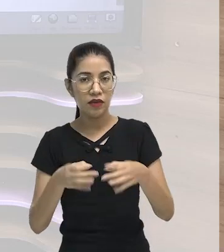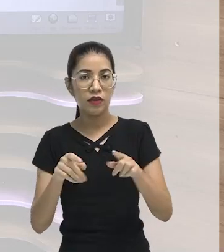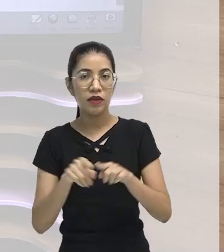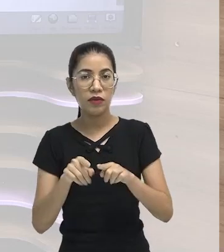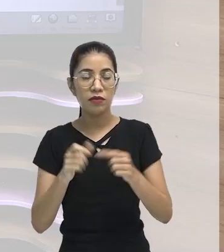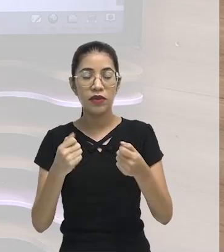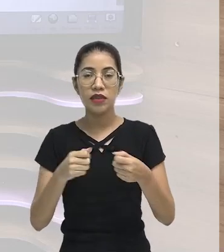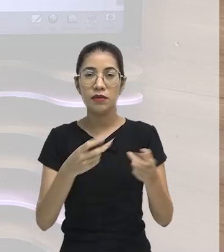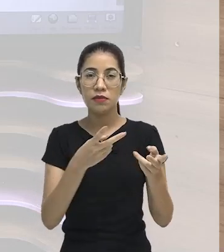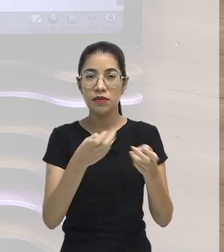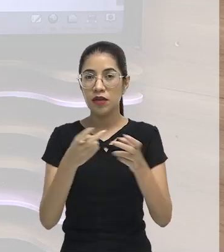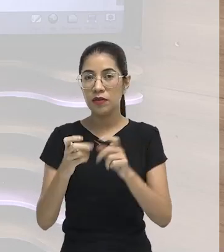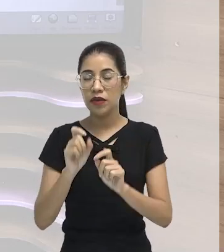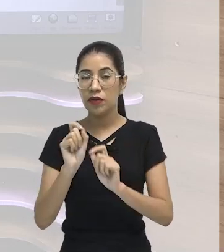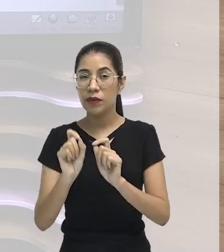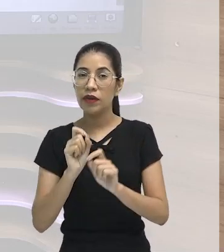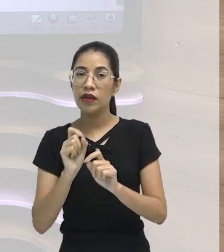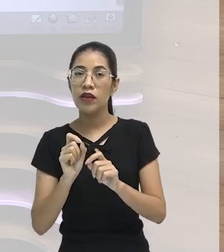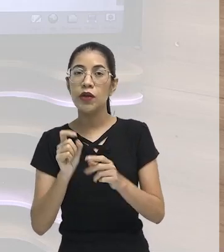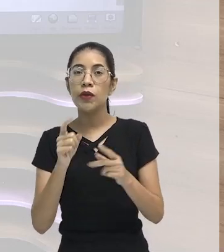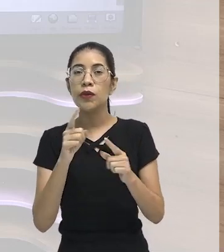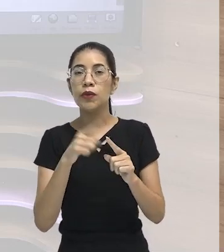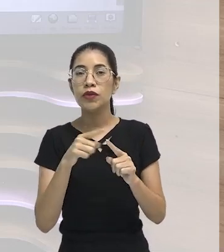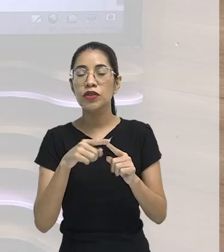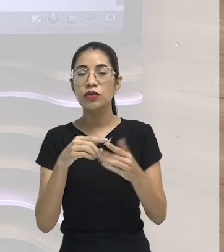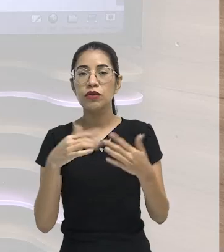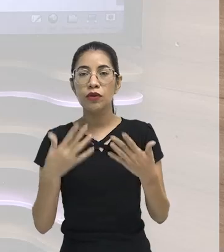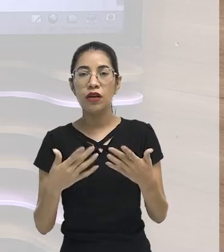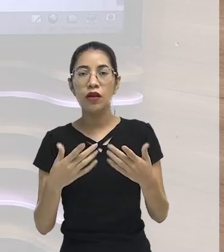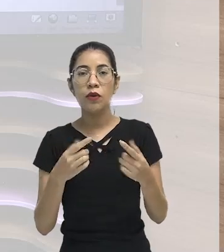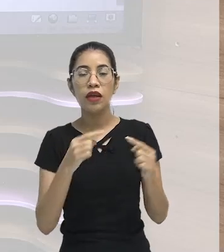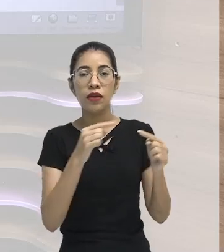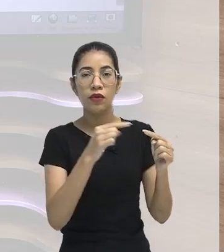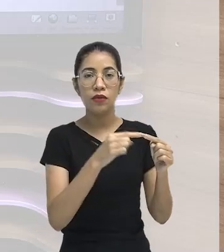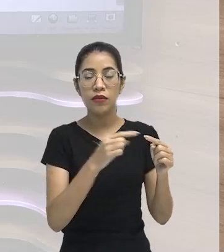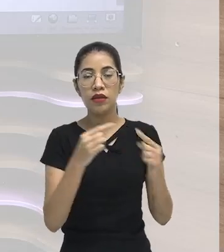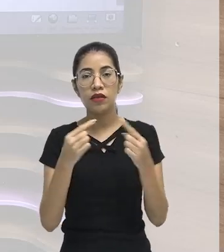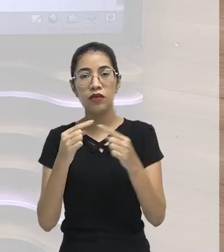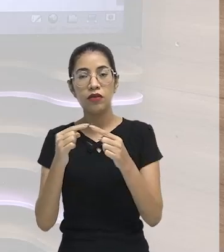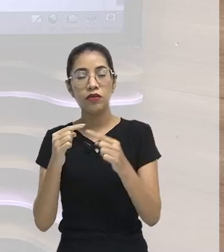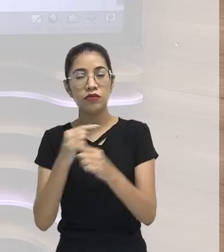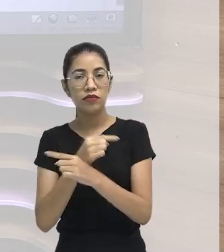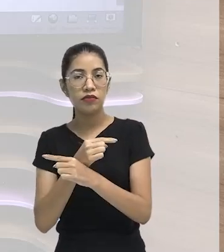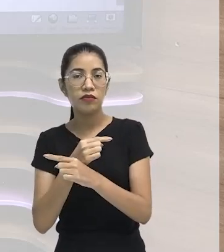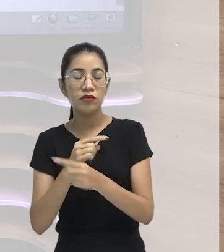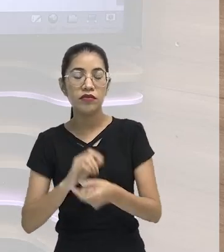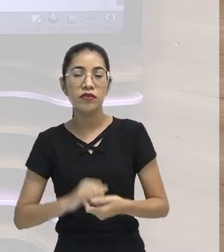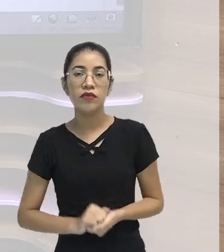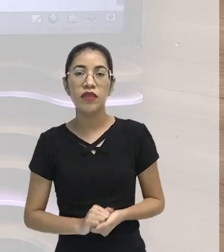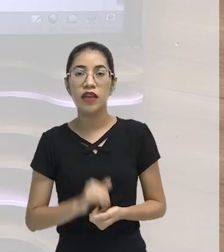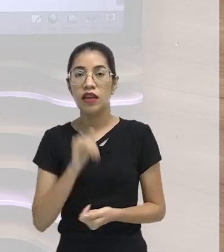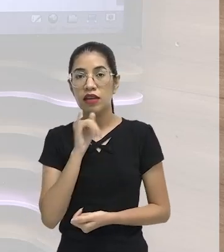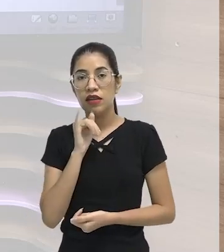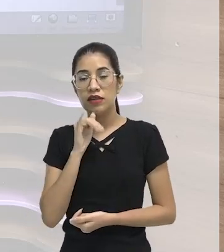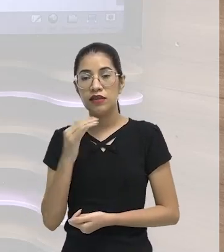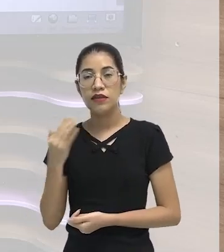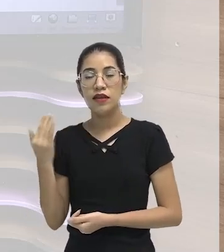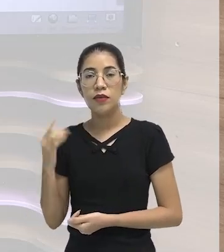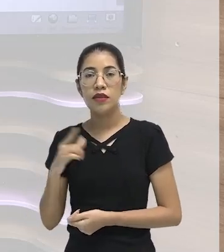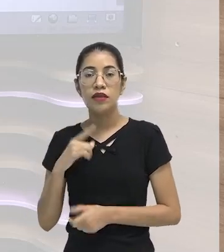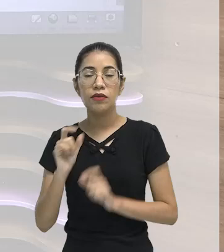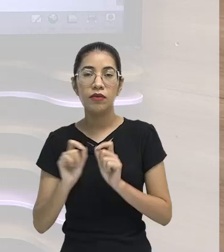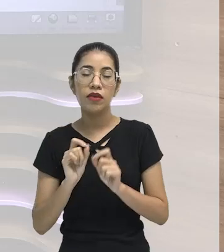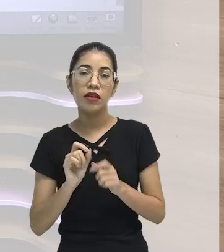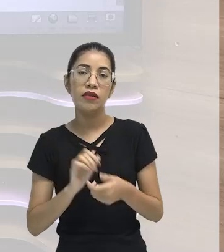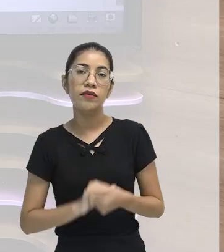saber identificar qual dos 2 tipos a questão está tratando. Nesse caso aqui específico, nós temos